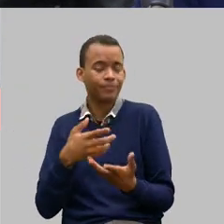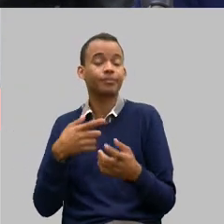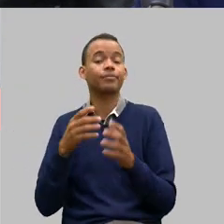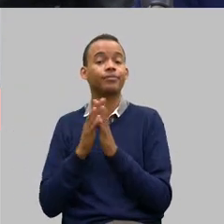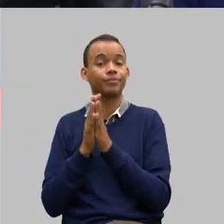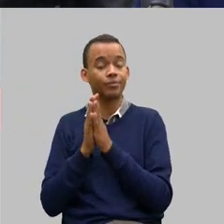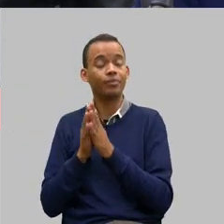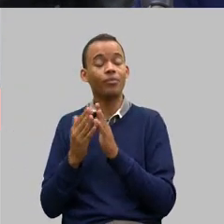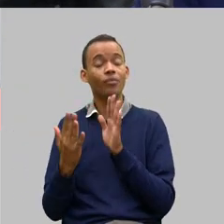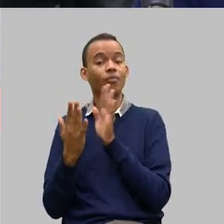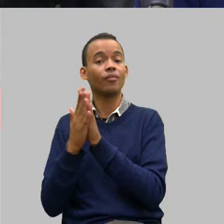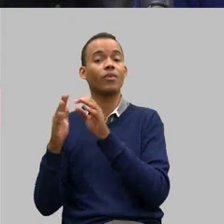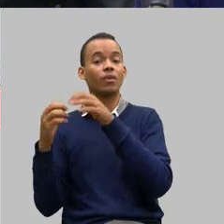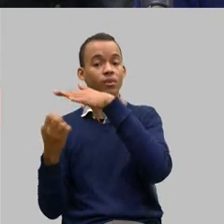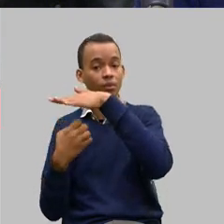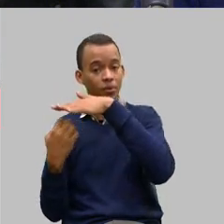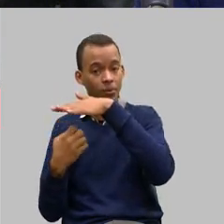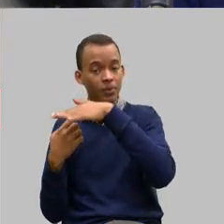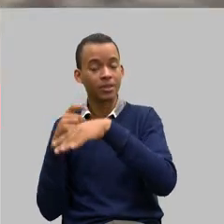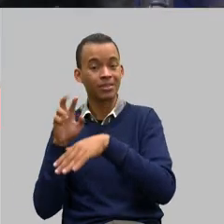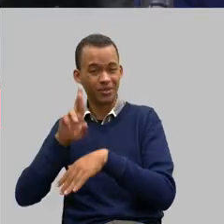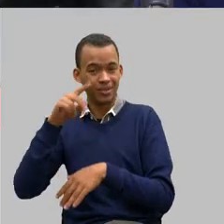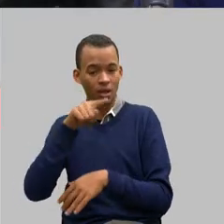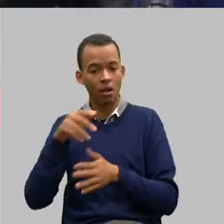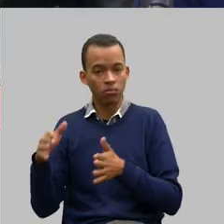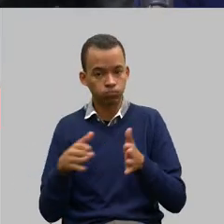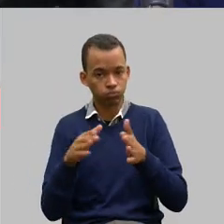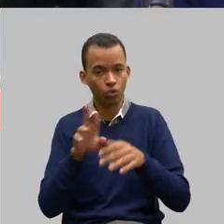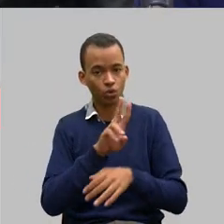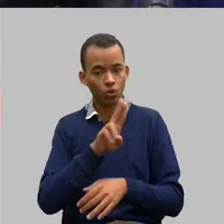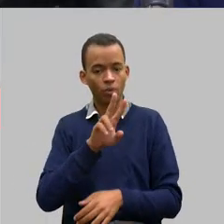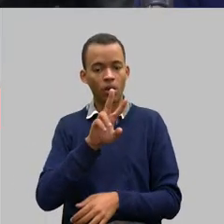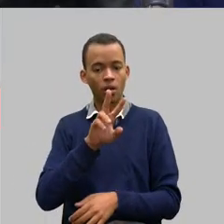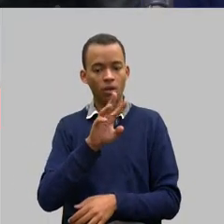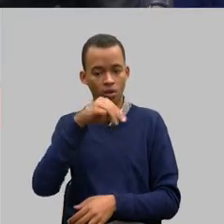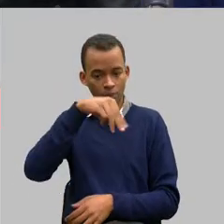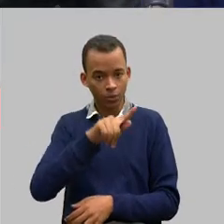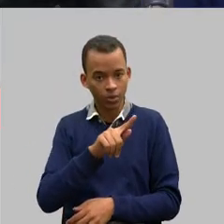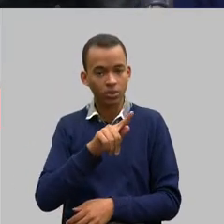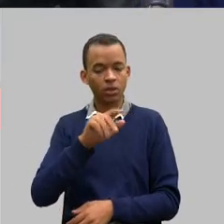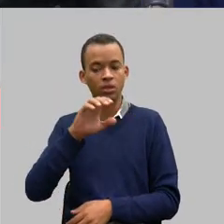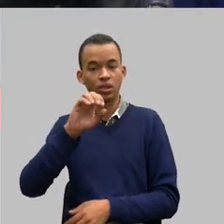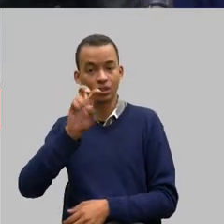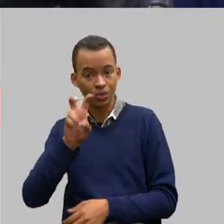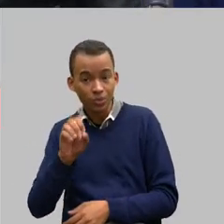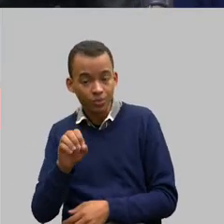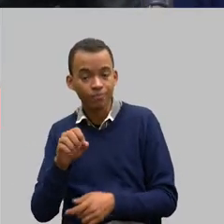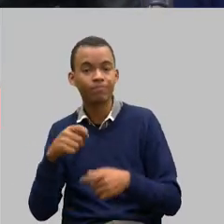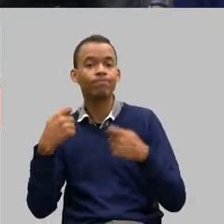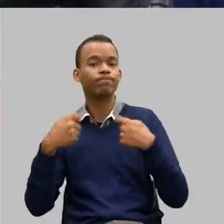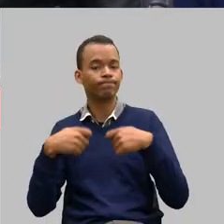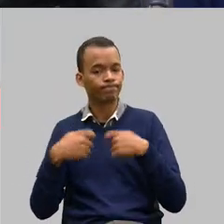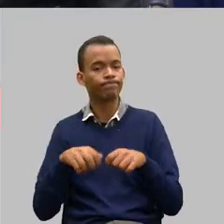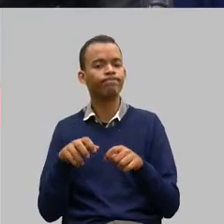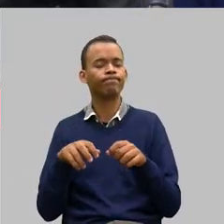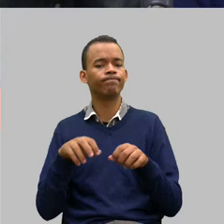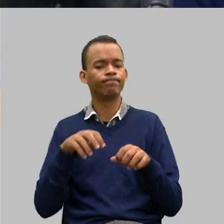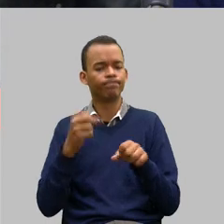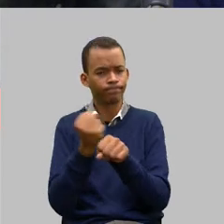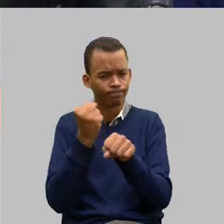050 nova que tá chegando para fazer intervenções fortes em na nos pontos de